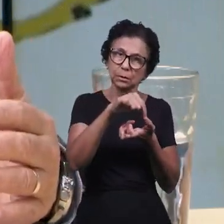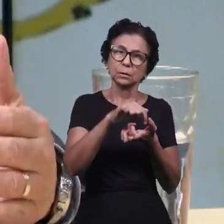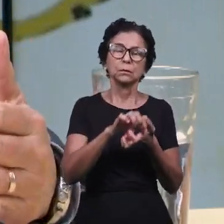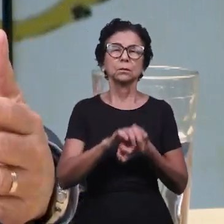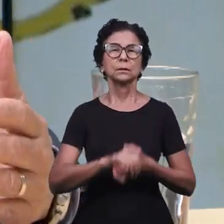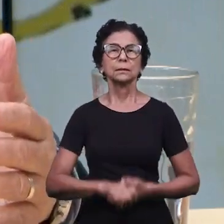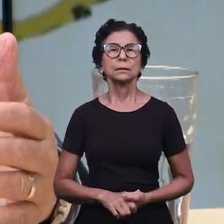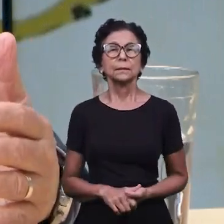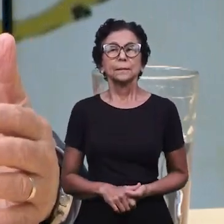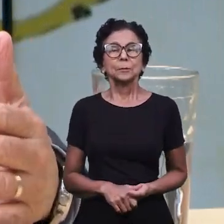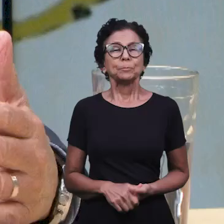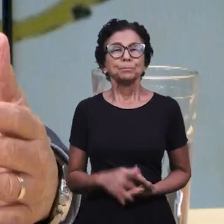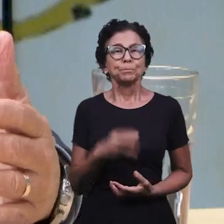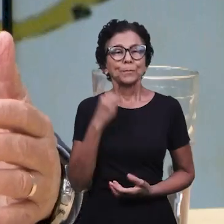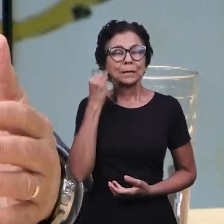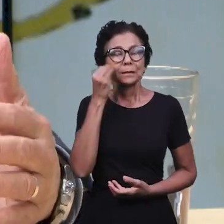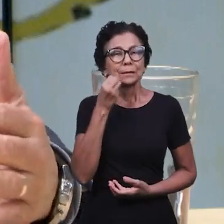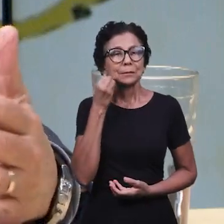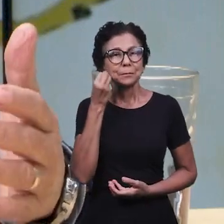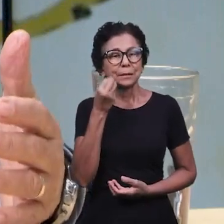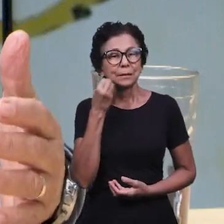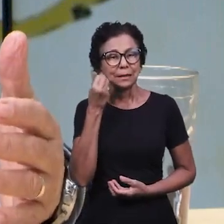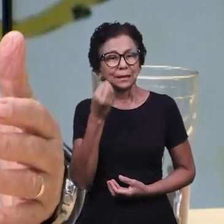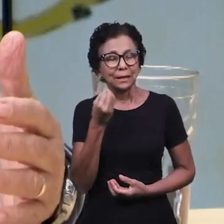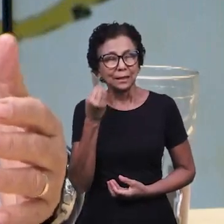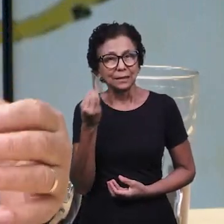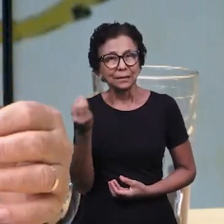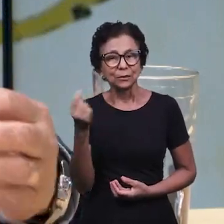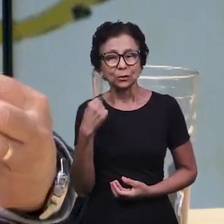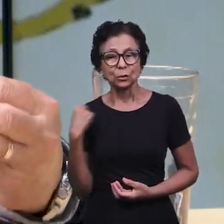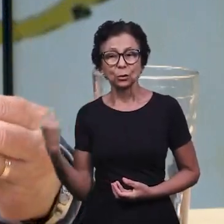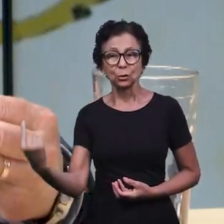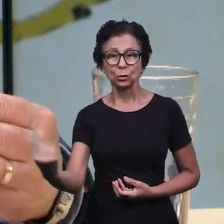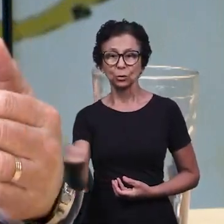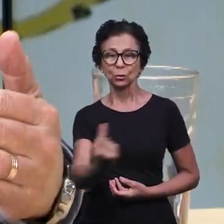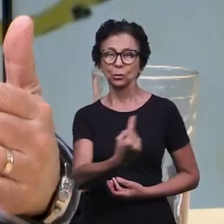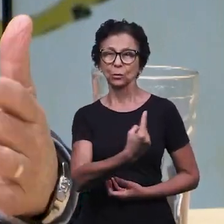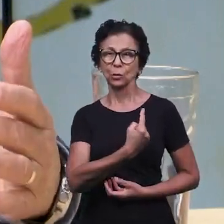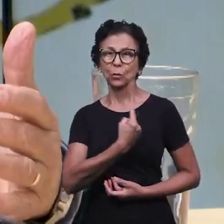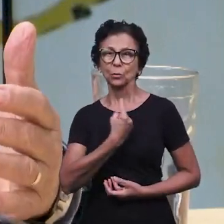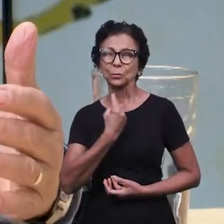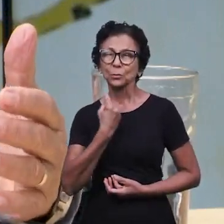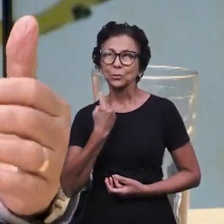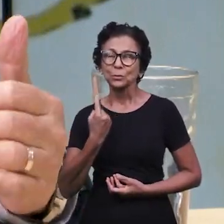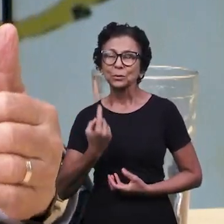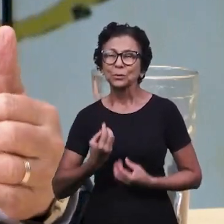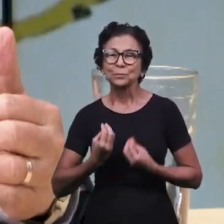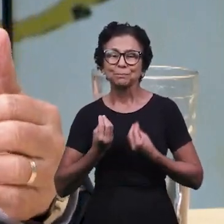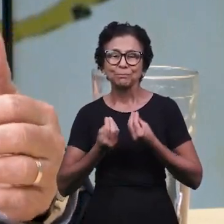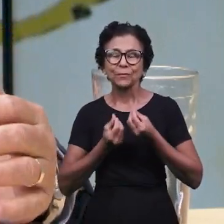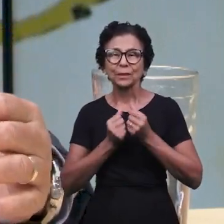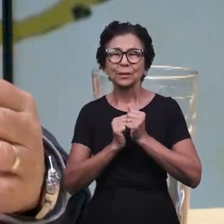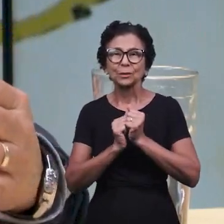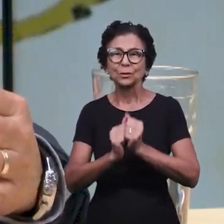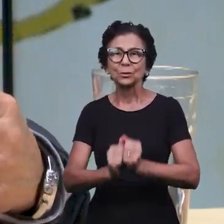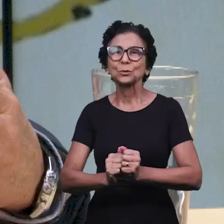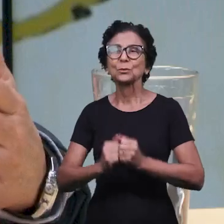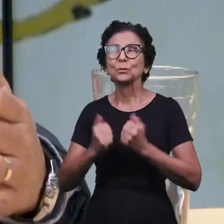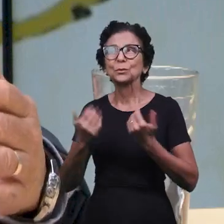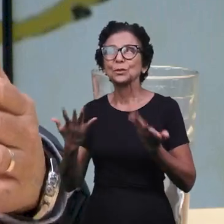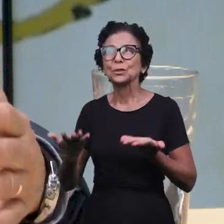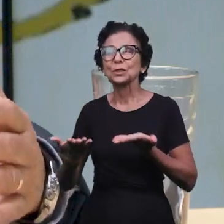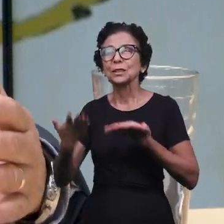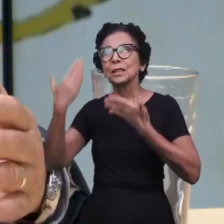de manifestar nesse momento agora, todos juntos, um gesto especial diante de Deus com essa ceia, que foi o gesto